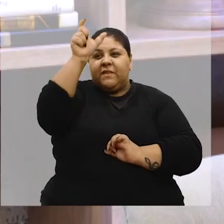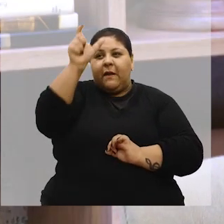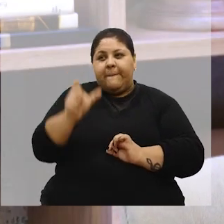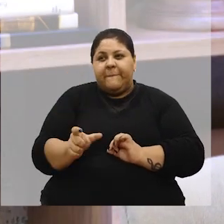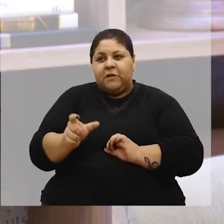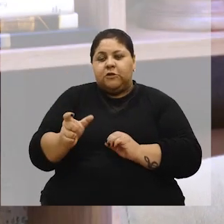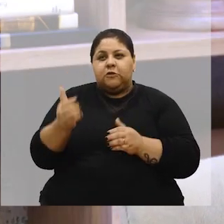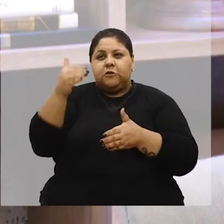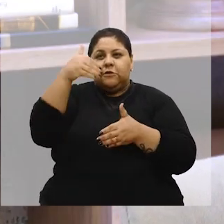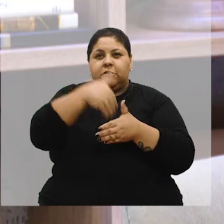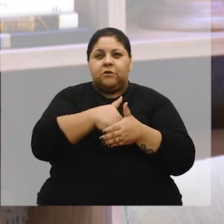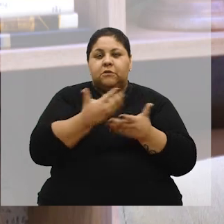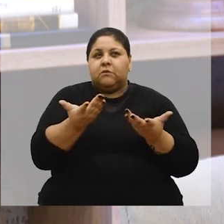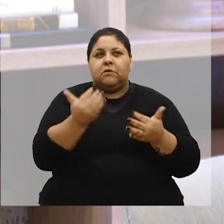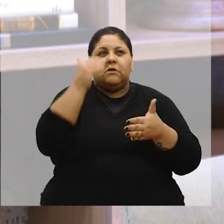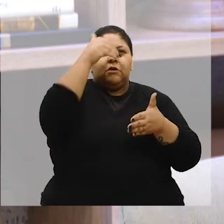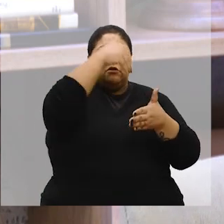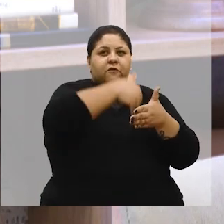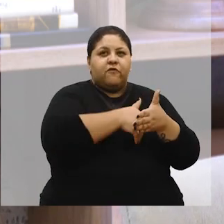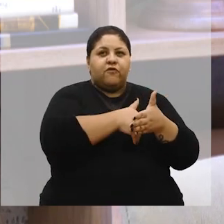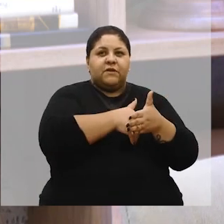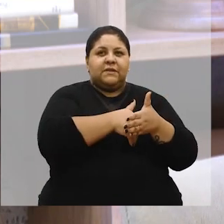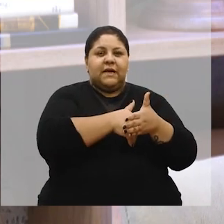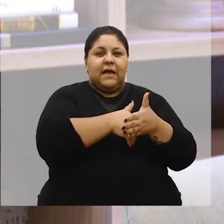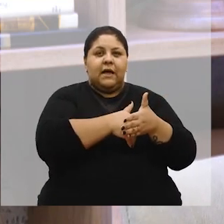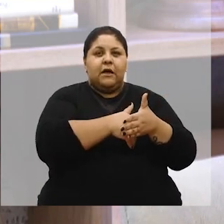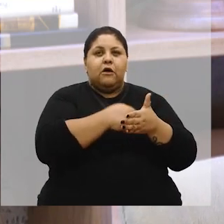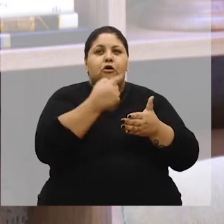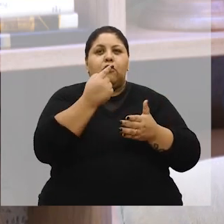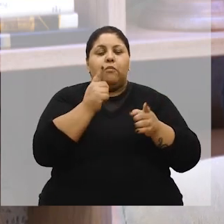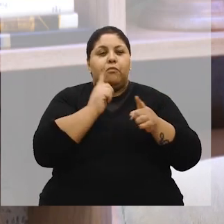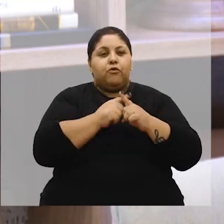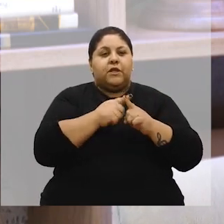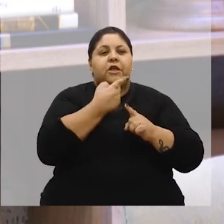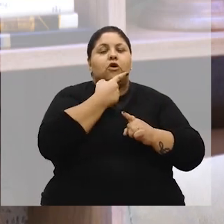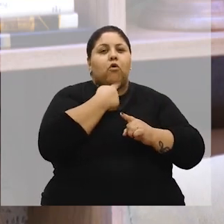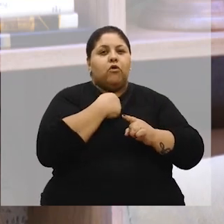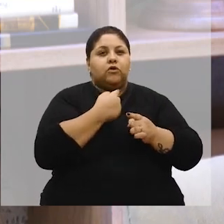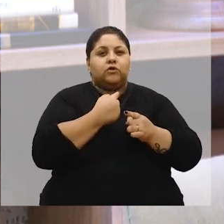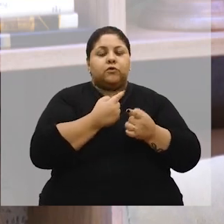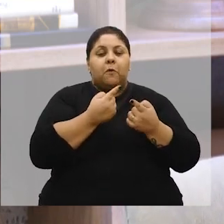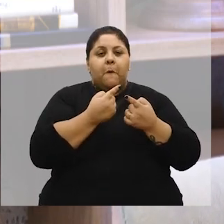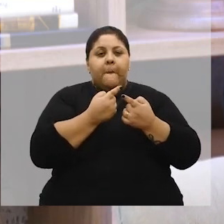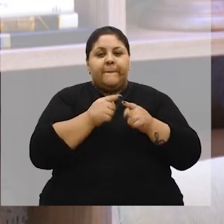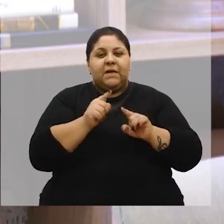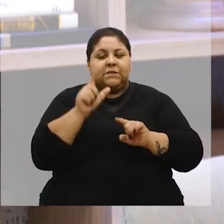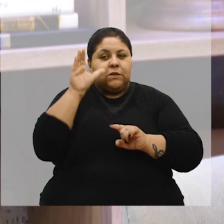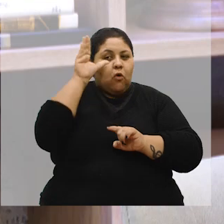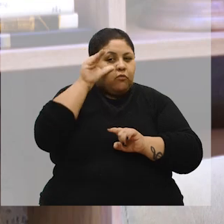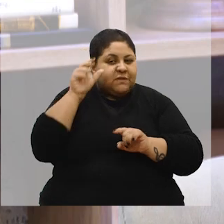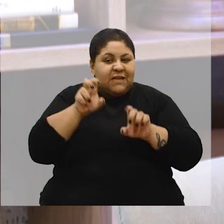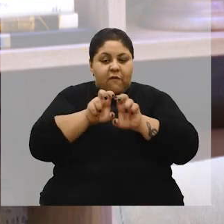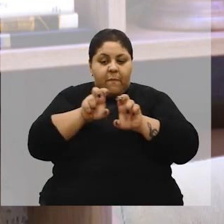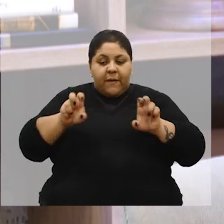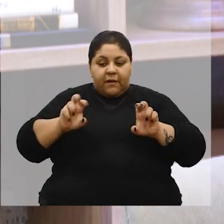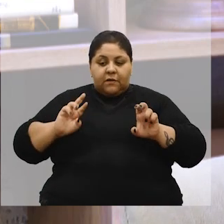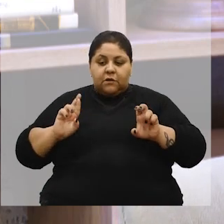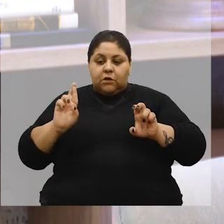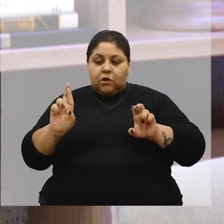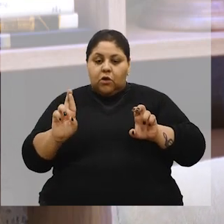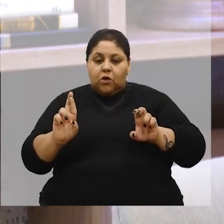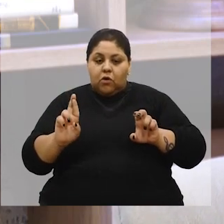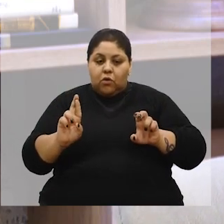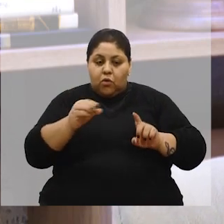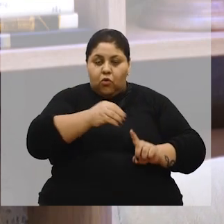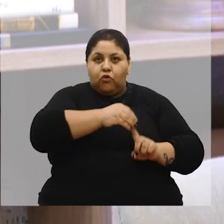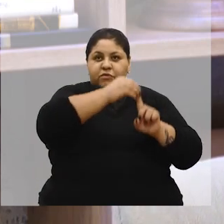né? Eu vou votar na Fernanda porque eu gosto muito dela, mas não olho a bancada que ela representa, ou que tem de ideais por trás